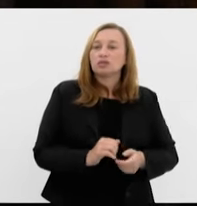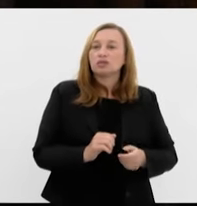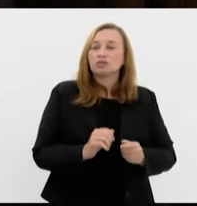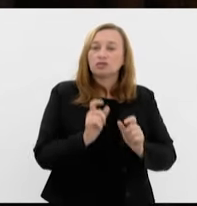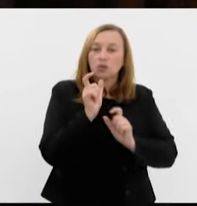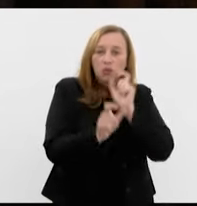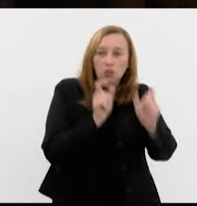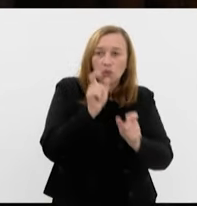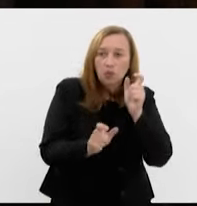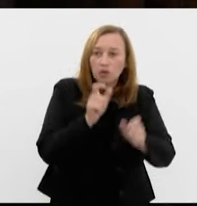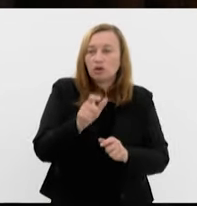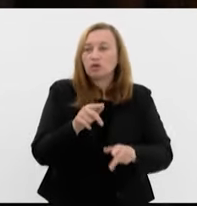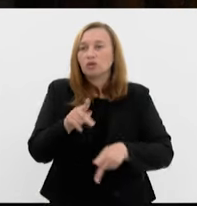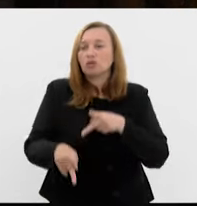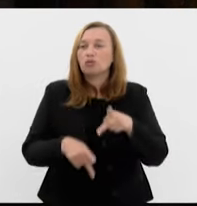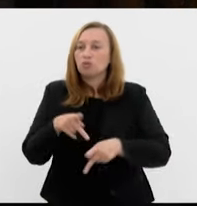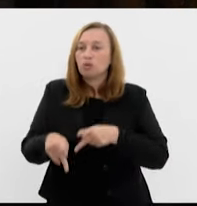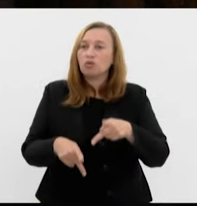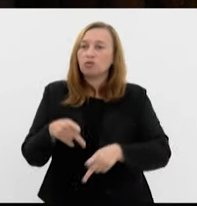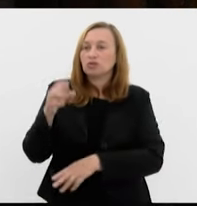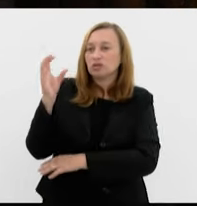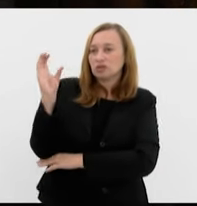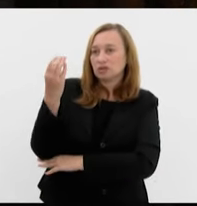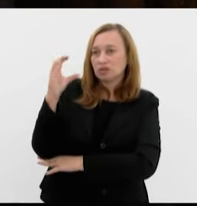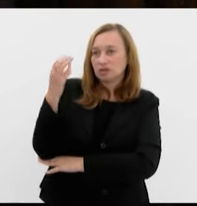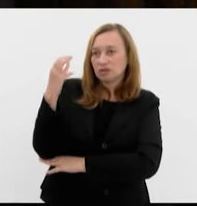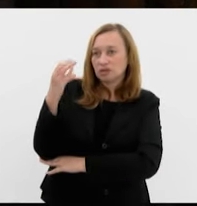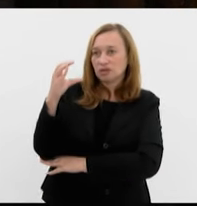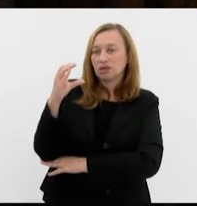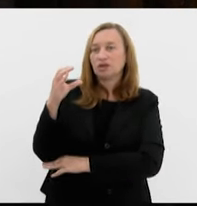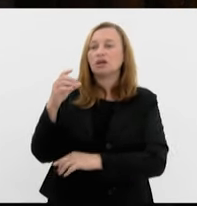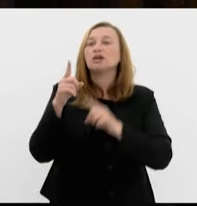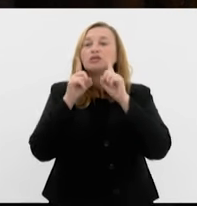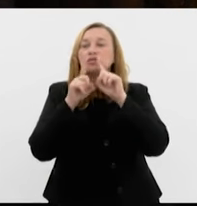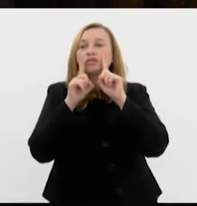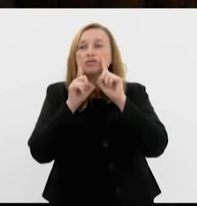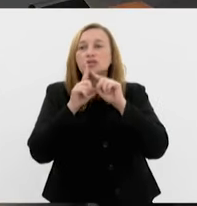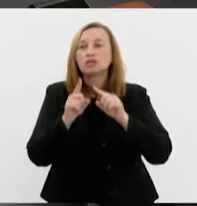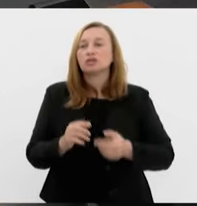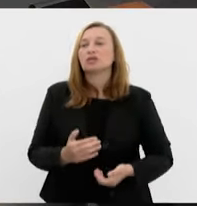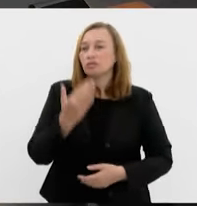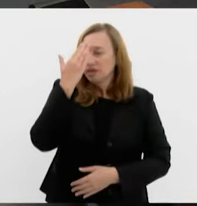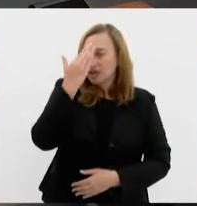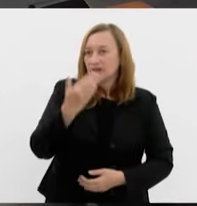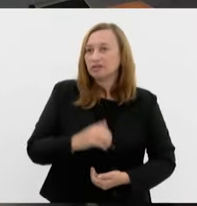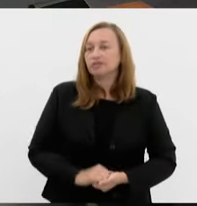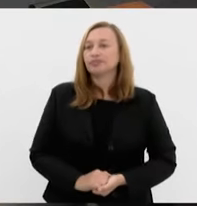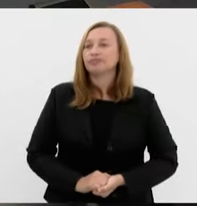cidadão de Maricá e sobretudo nesse caso o cidadão de Niterói Obrigado